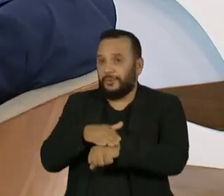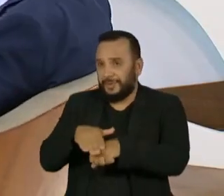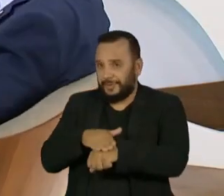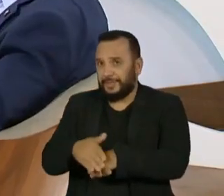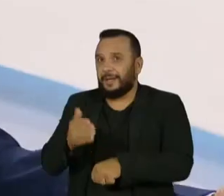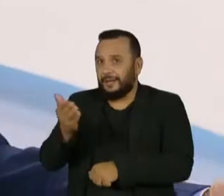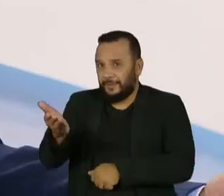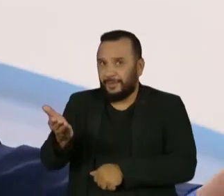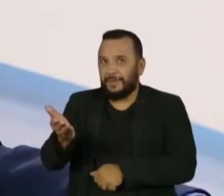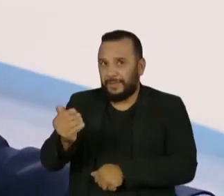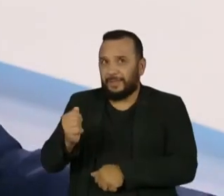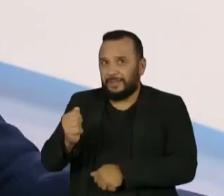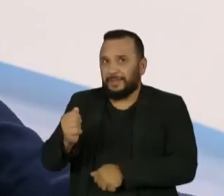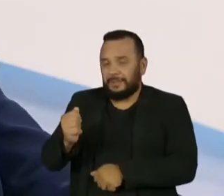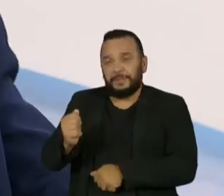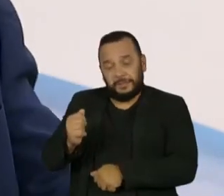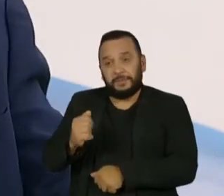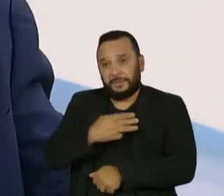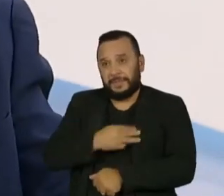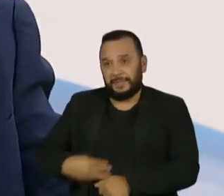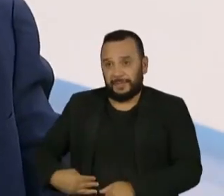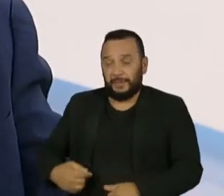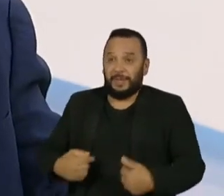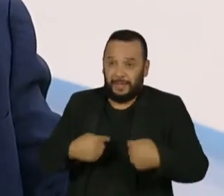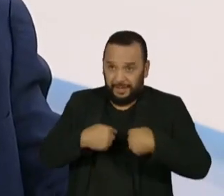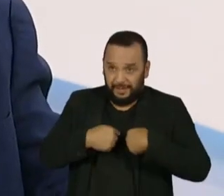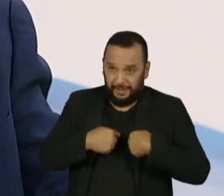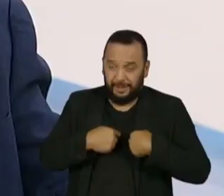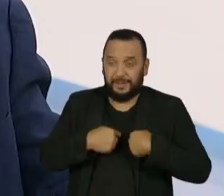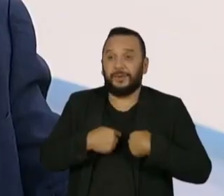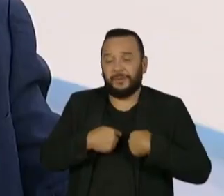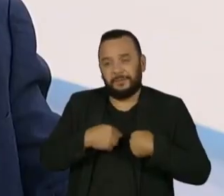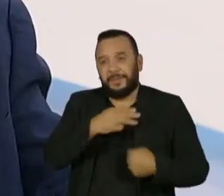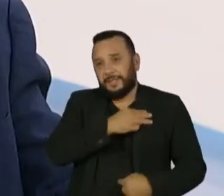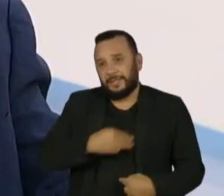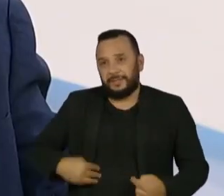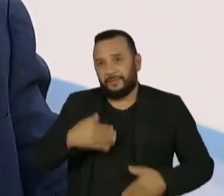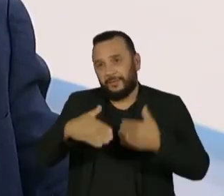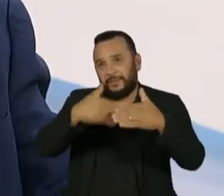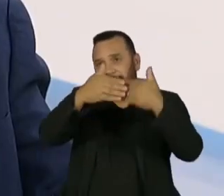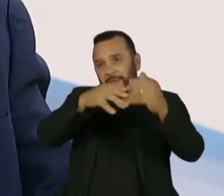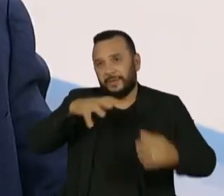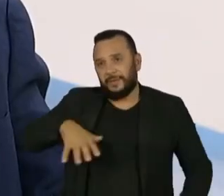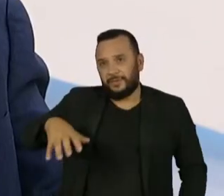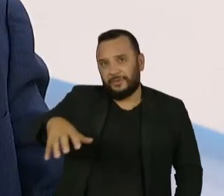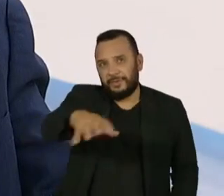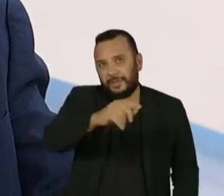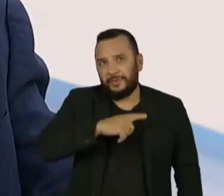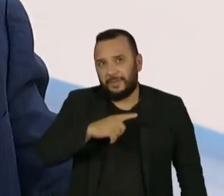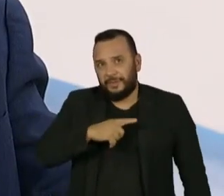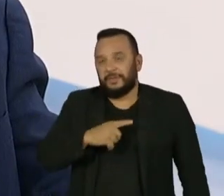os envolvidos na época, né? Então, me coube, como ministro do Desenvolvimento Regional, fazer a alocação do recurso